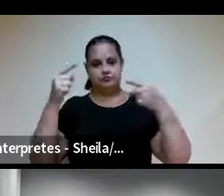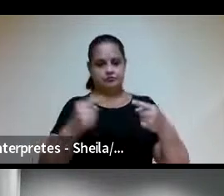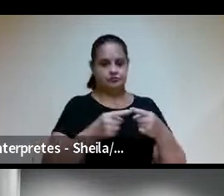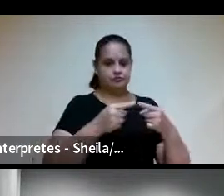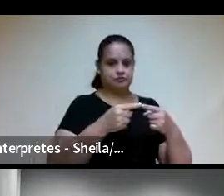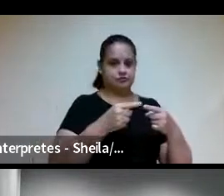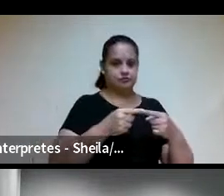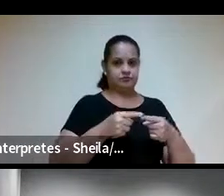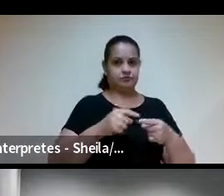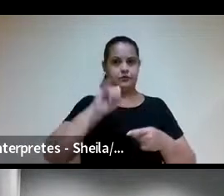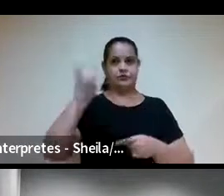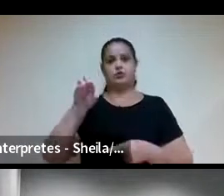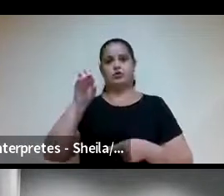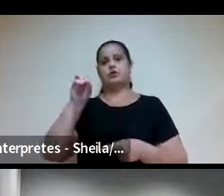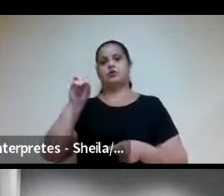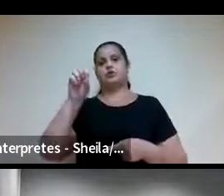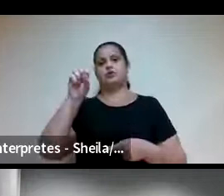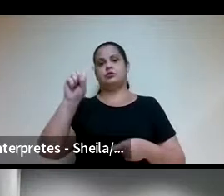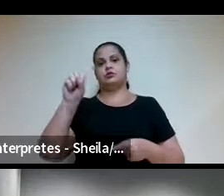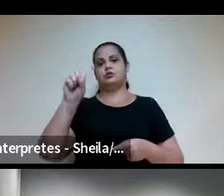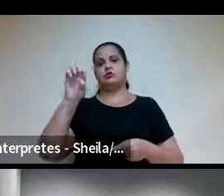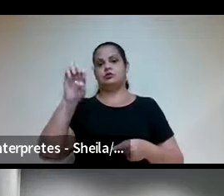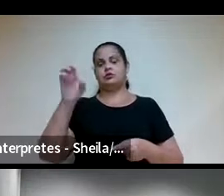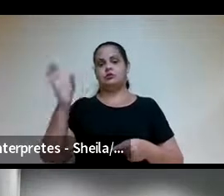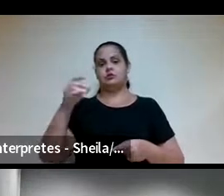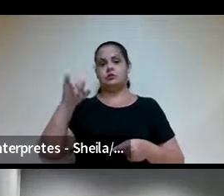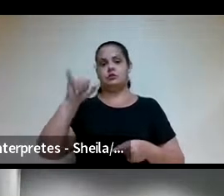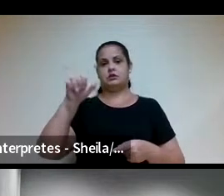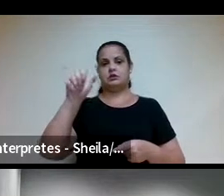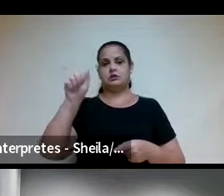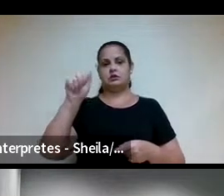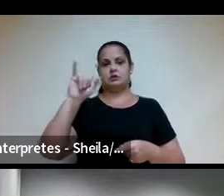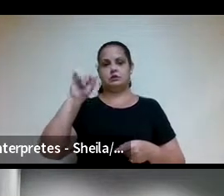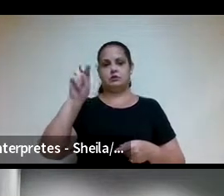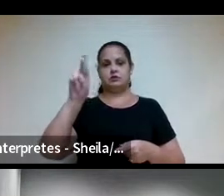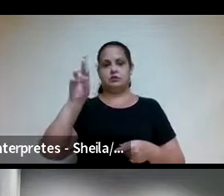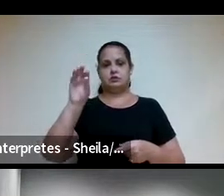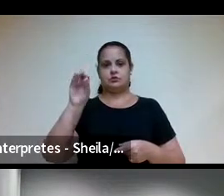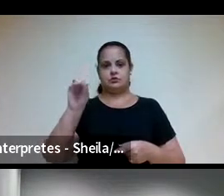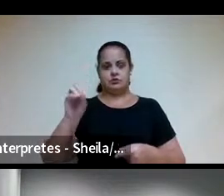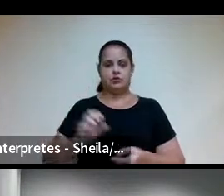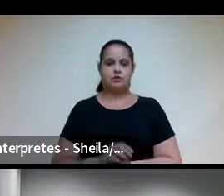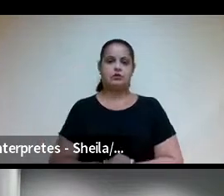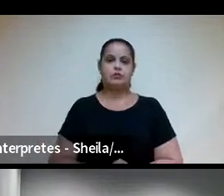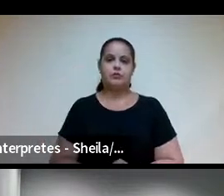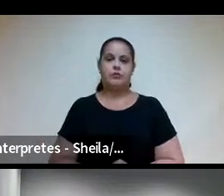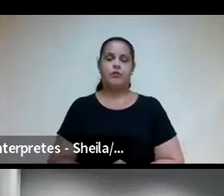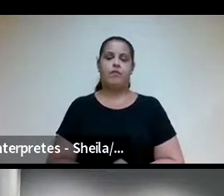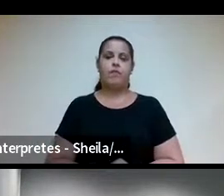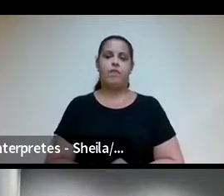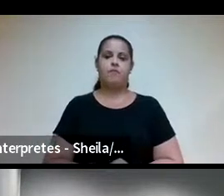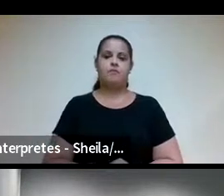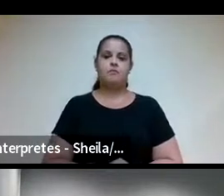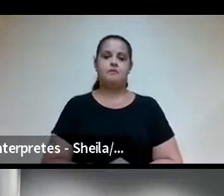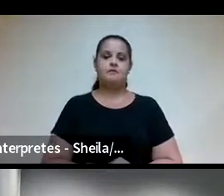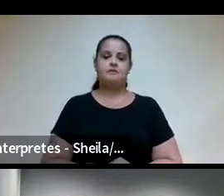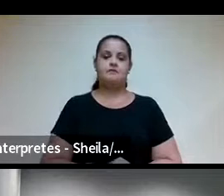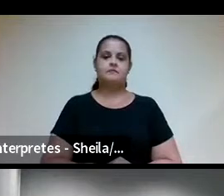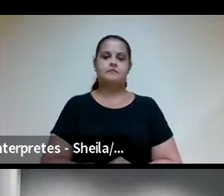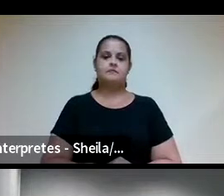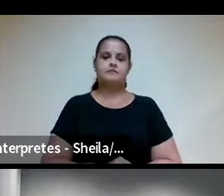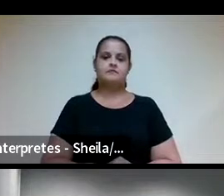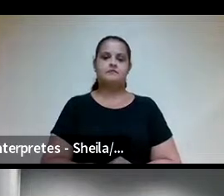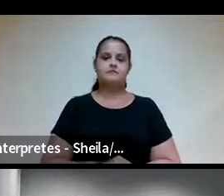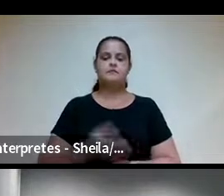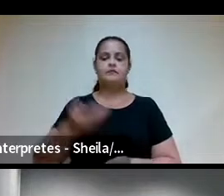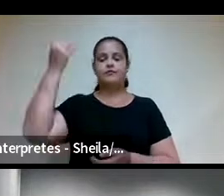José Jairo Gomes, a semelhança da ação rescisória à ação de querela nullitatis insanabilis também visa a impugnação de anterior